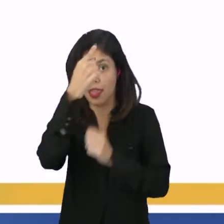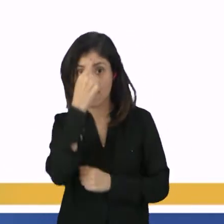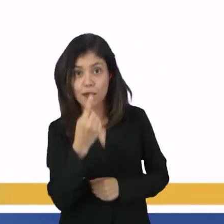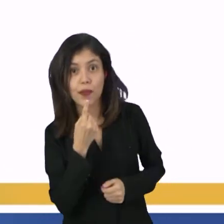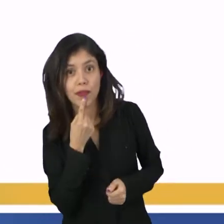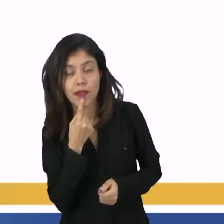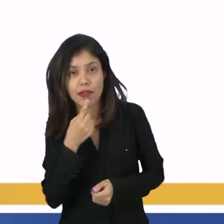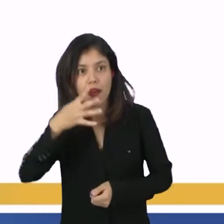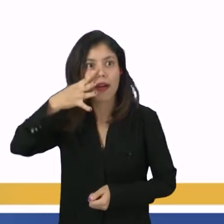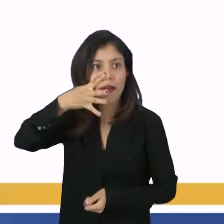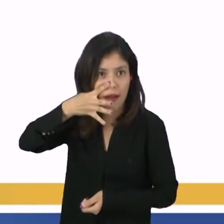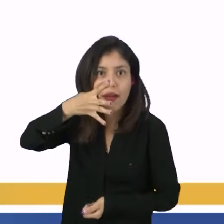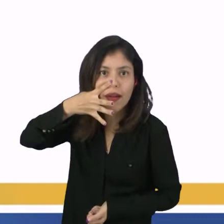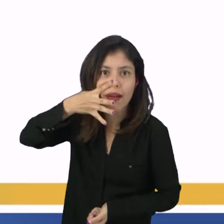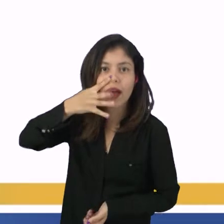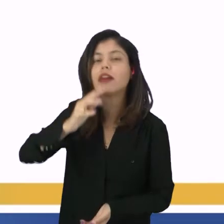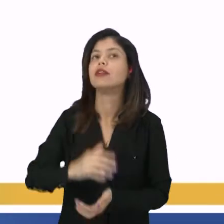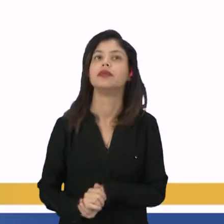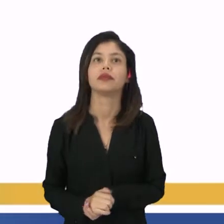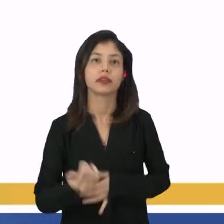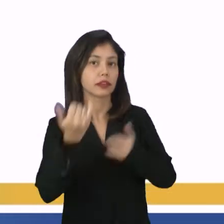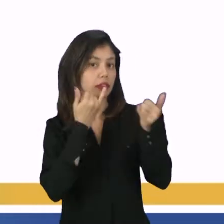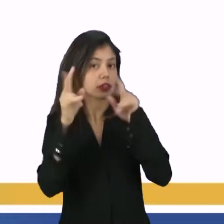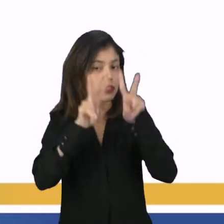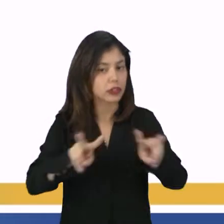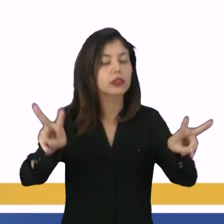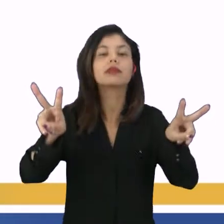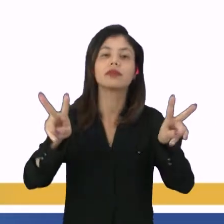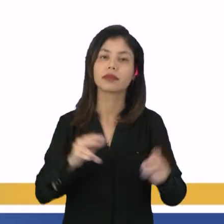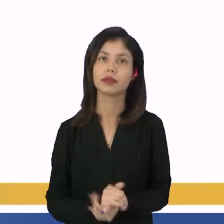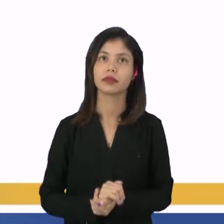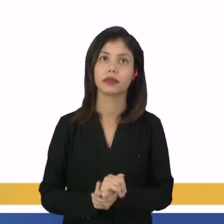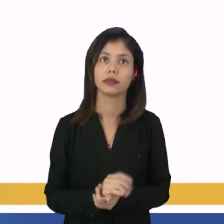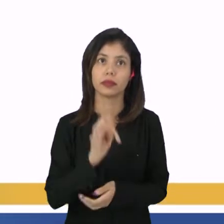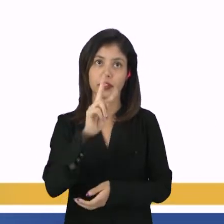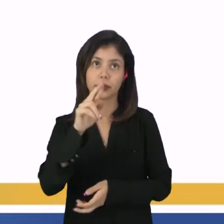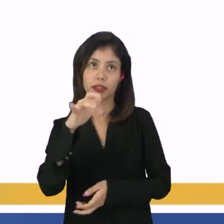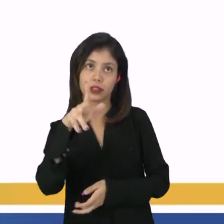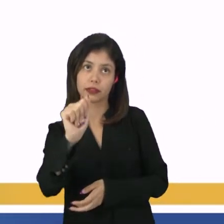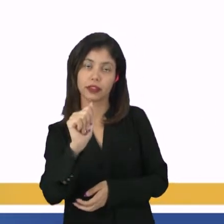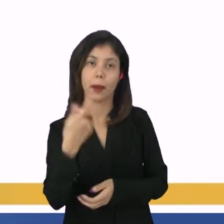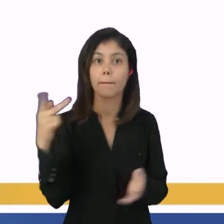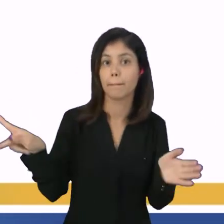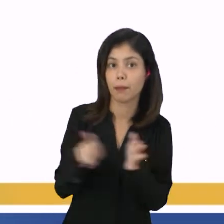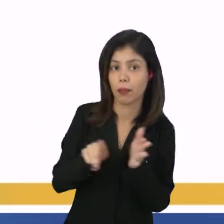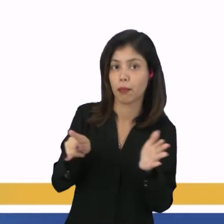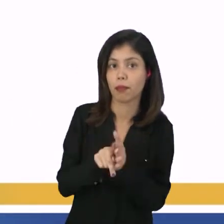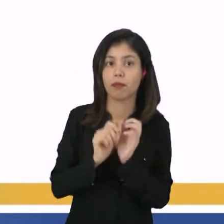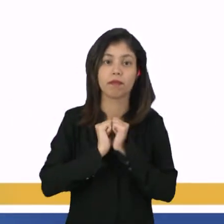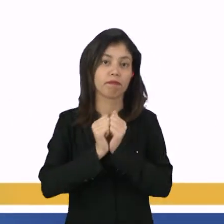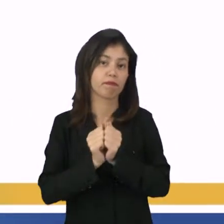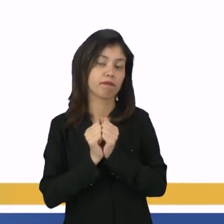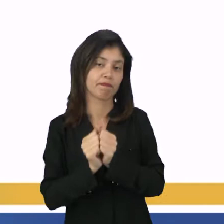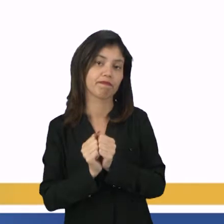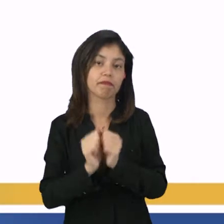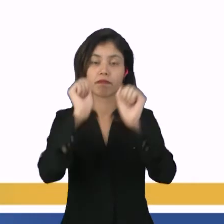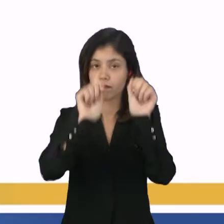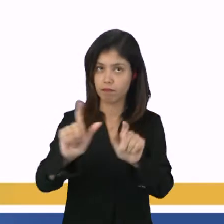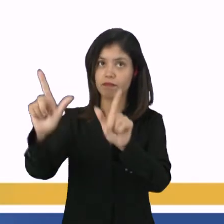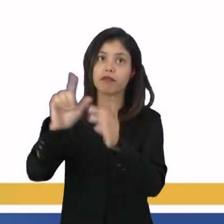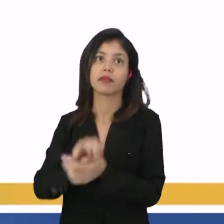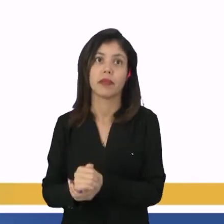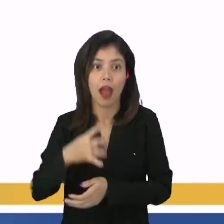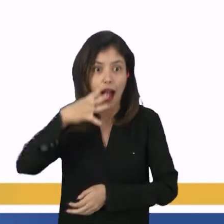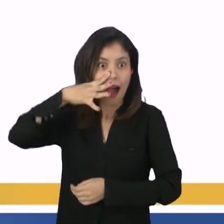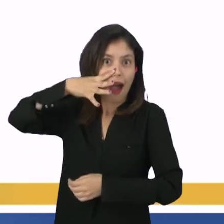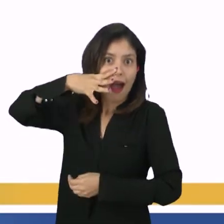imagens atraentes, visualizações de informações e tipografia adequada nos conjuntos de slides, do tipo que